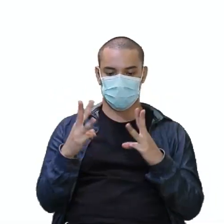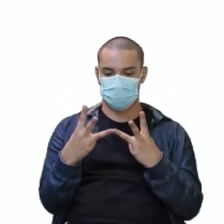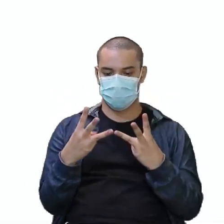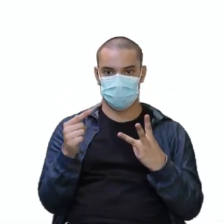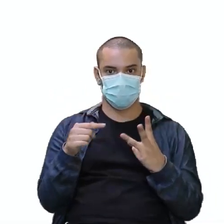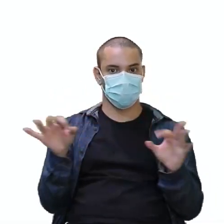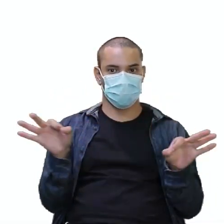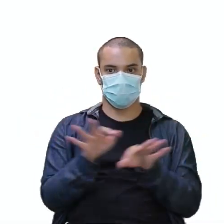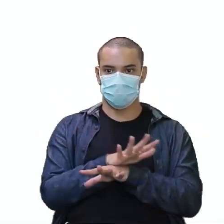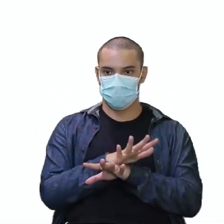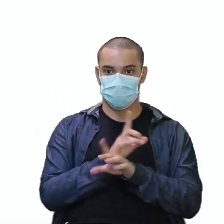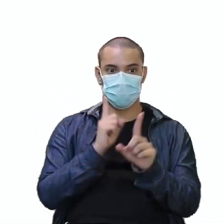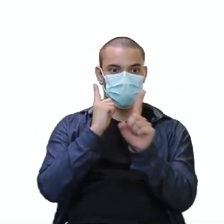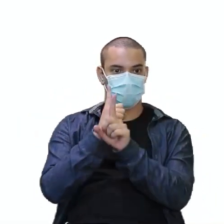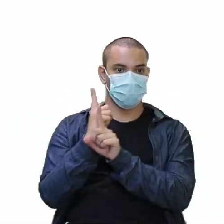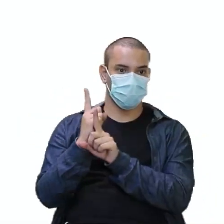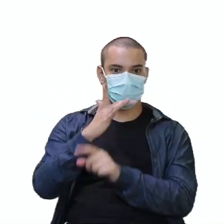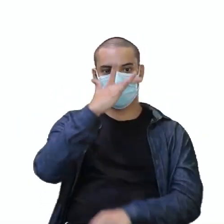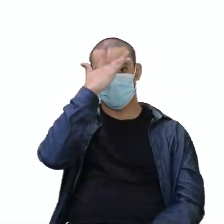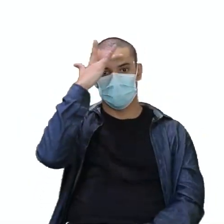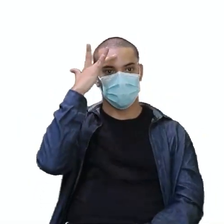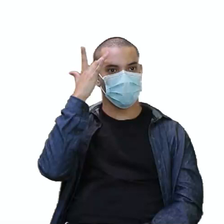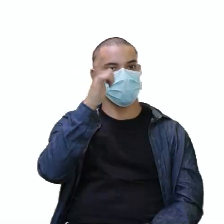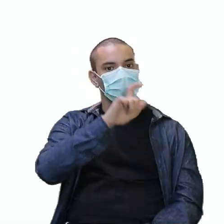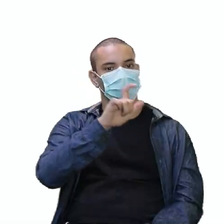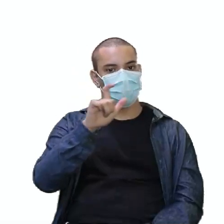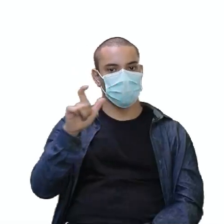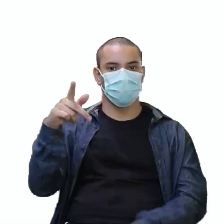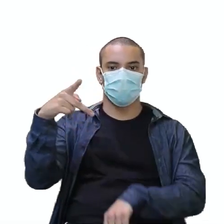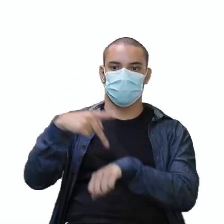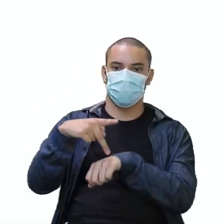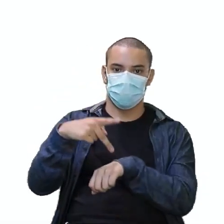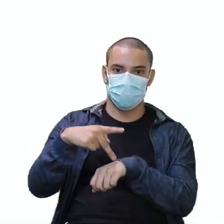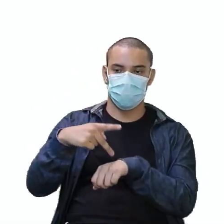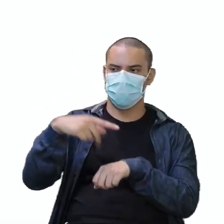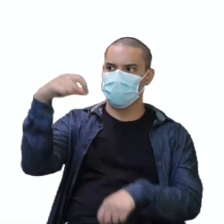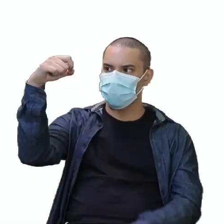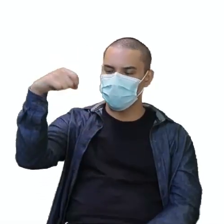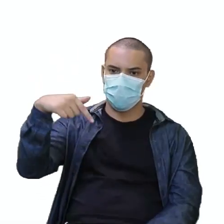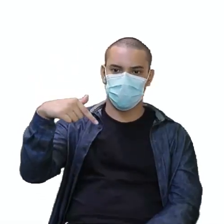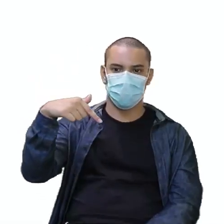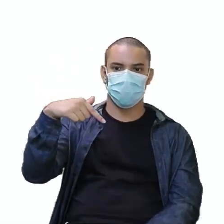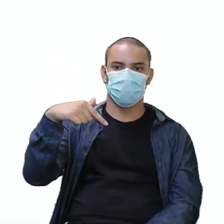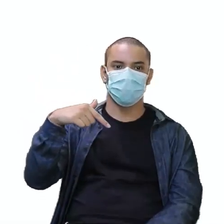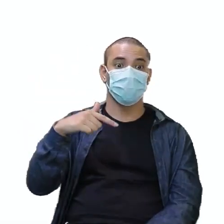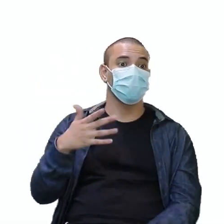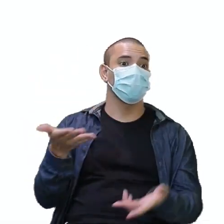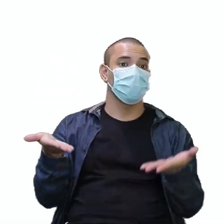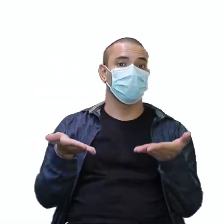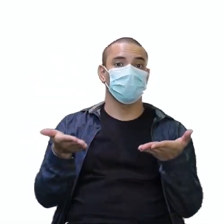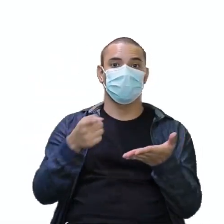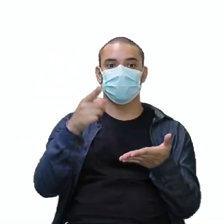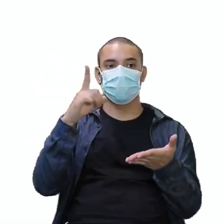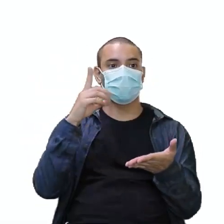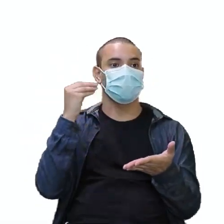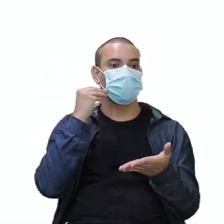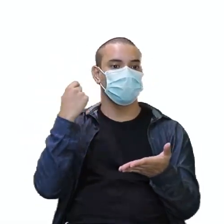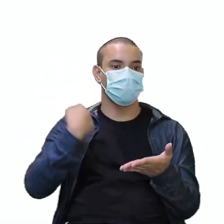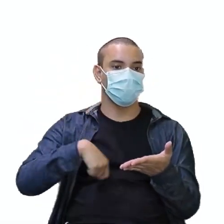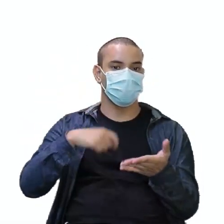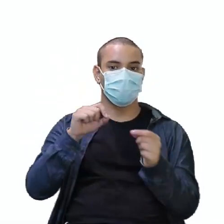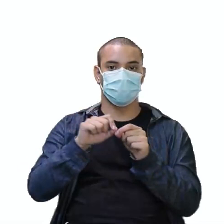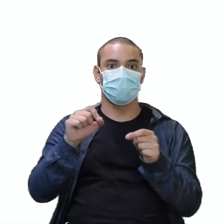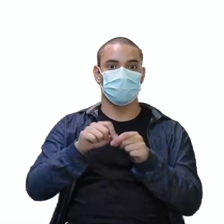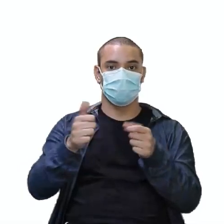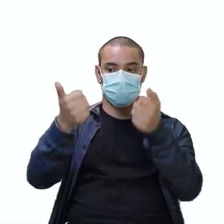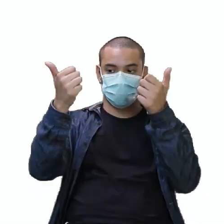massa. Encontra-se em cada pessoa, pedra, uma gota. Aí você tem que